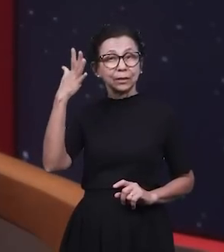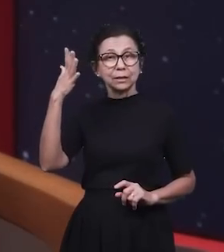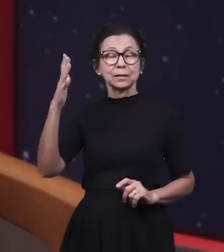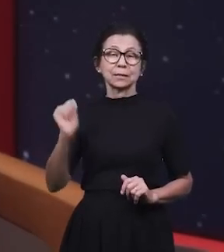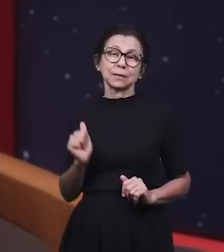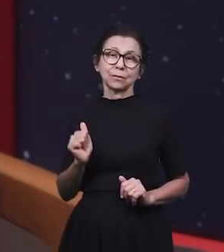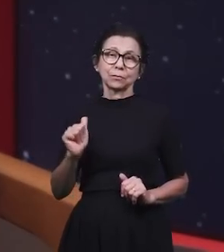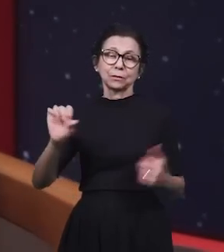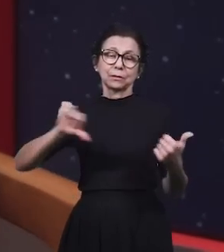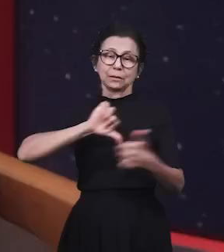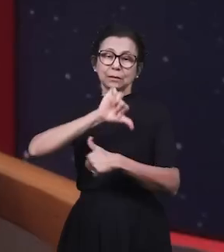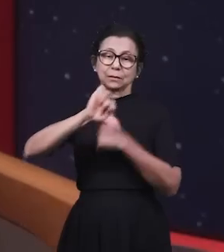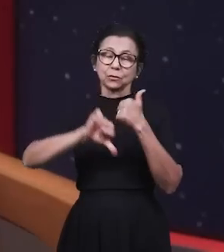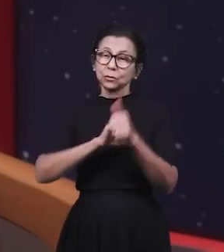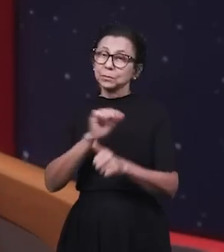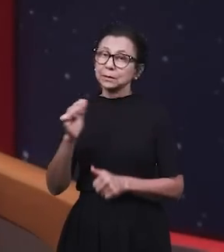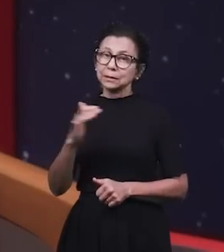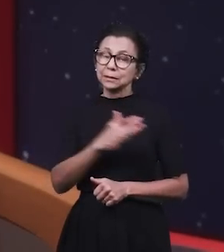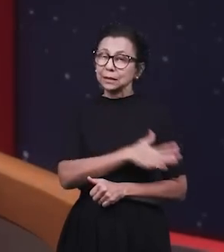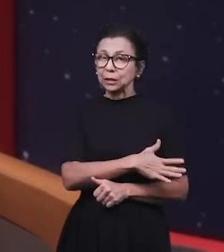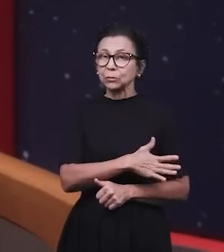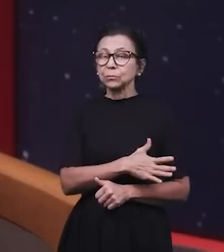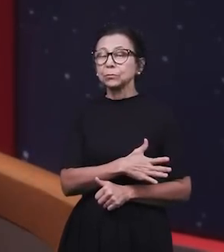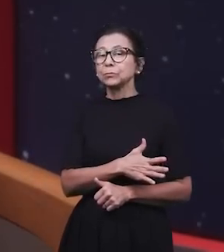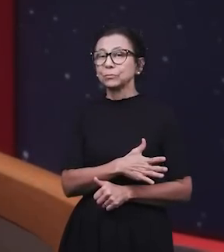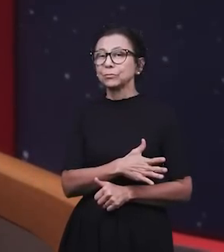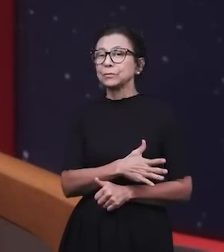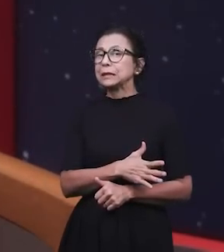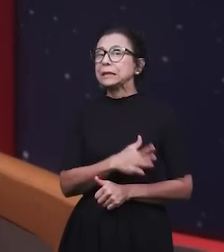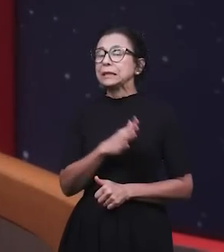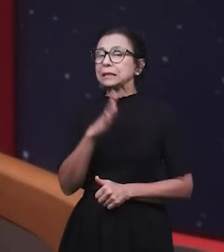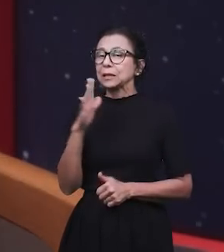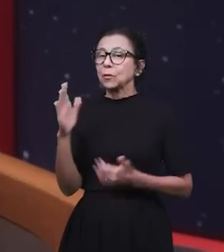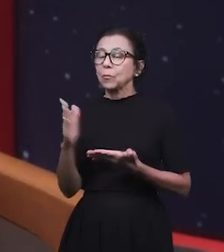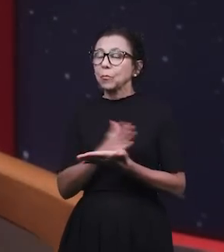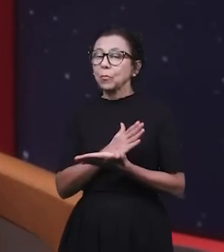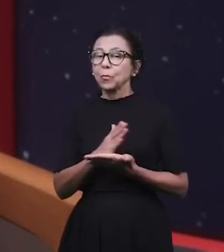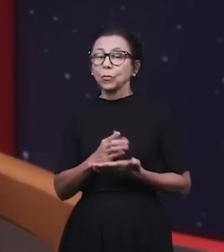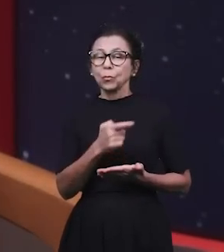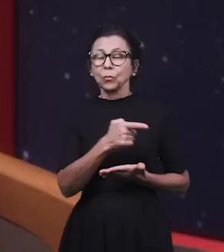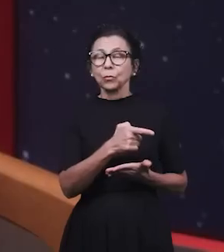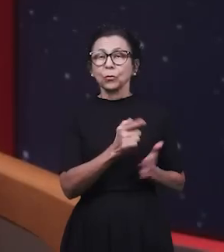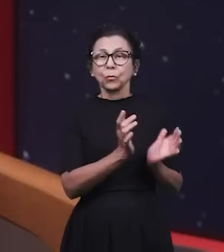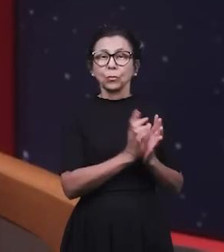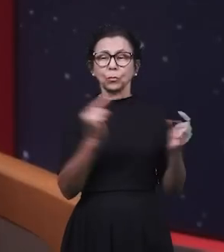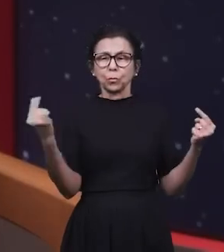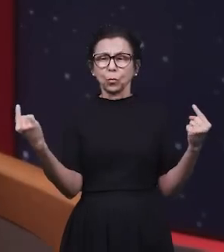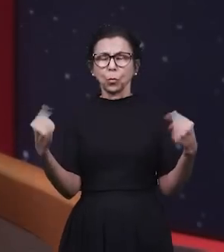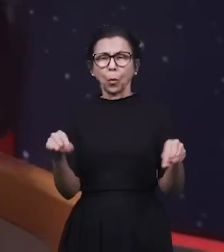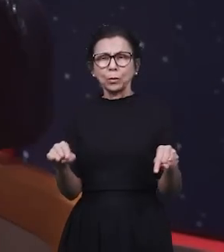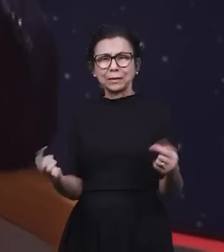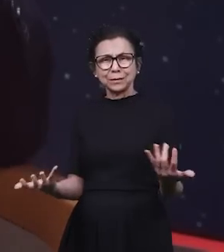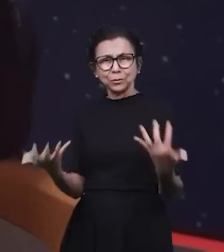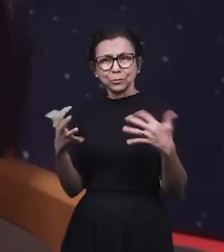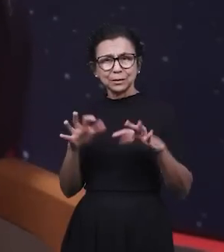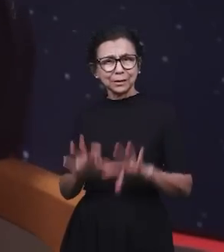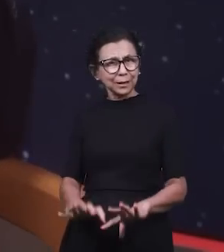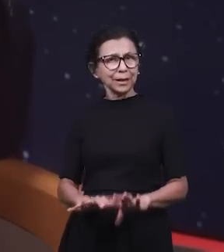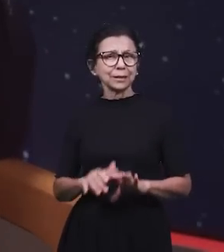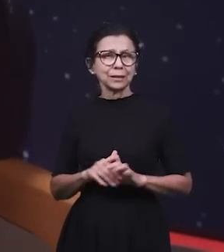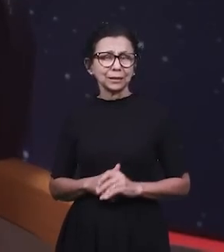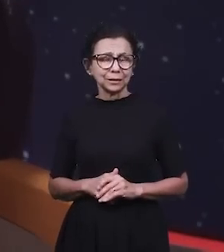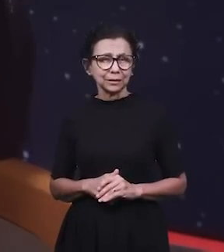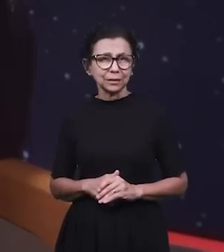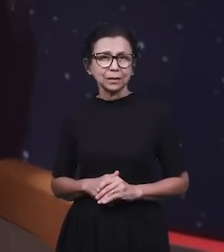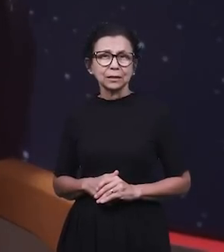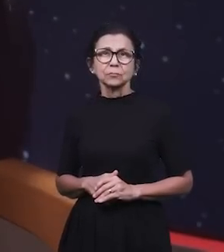de transformação de vidas. É isso que não pode ser sufocado. Porque, Josias, nós não estamos